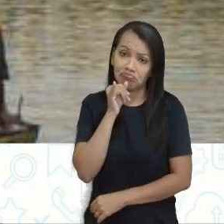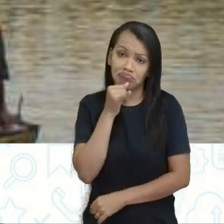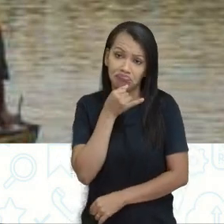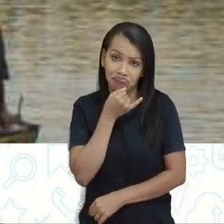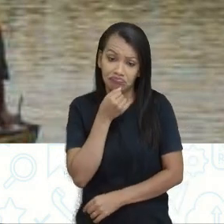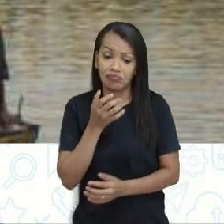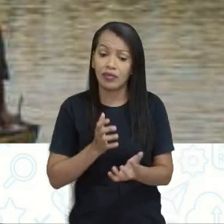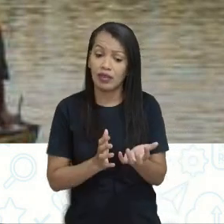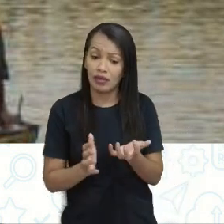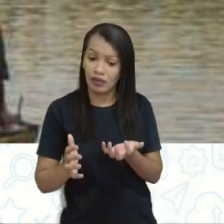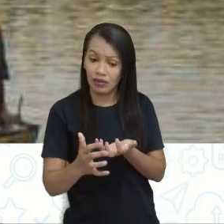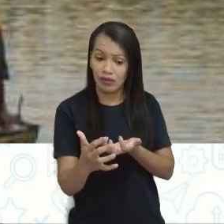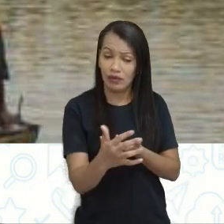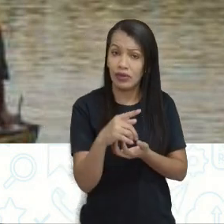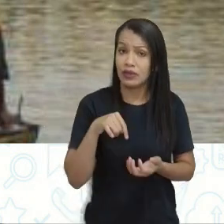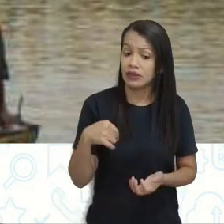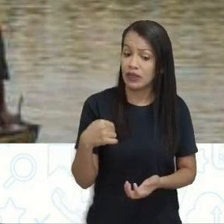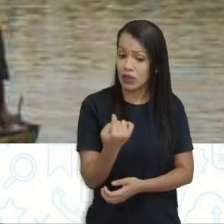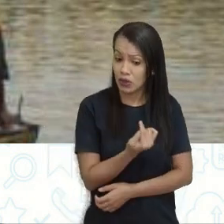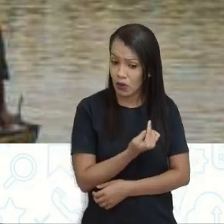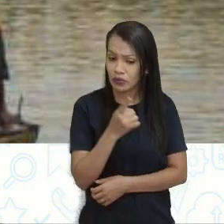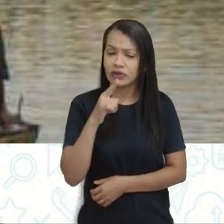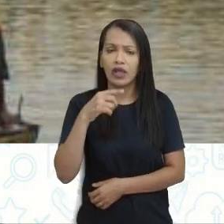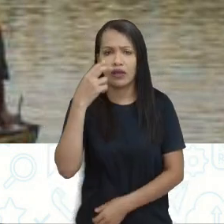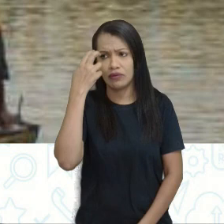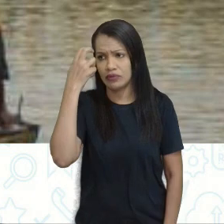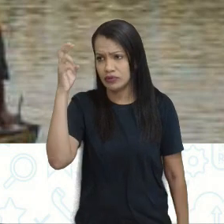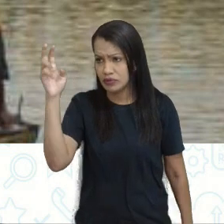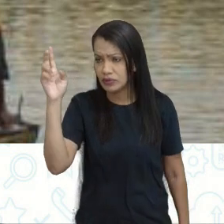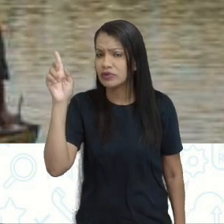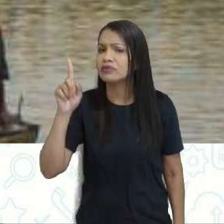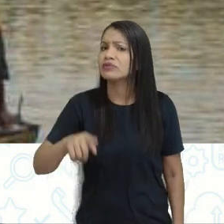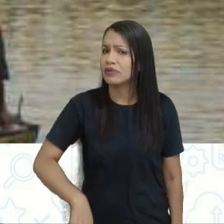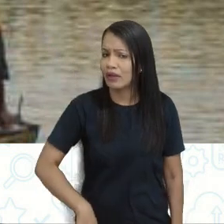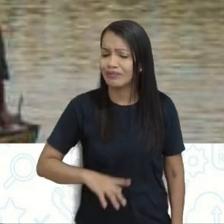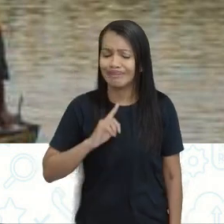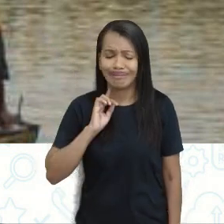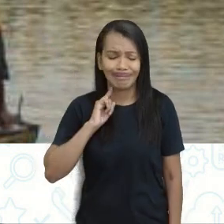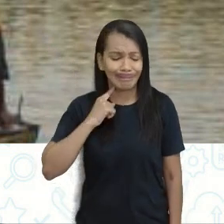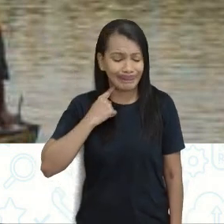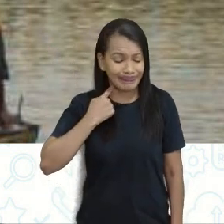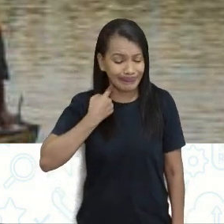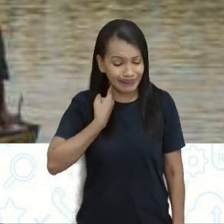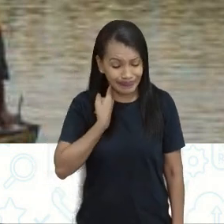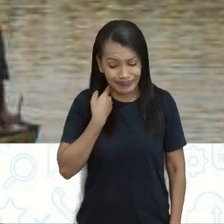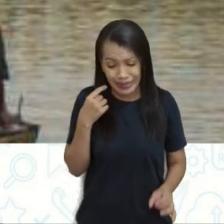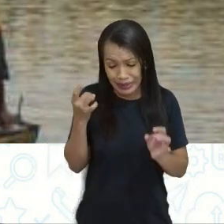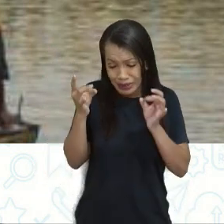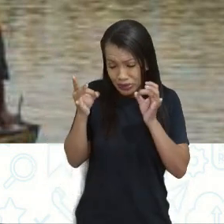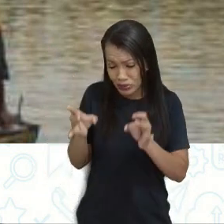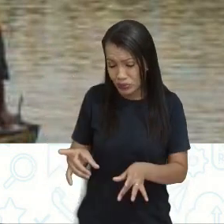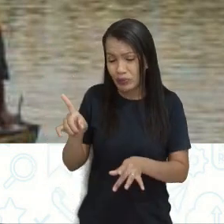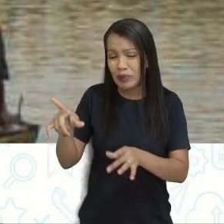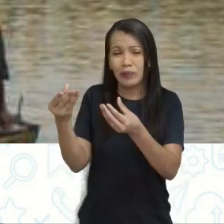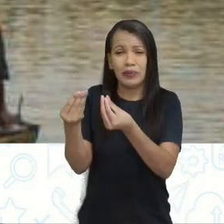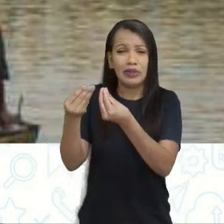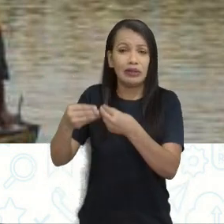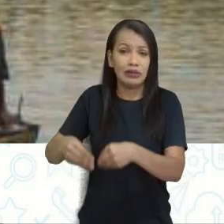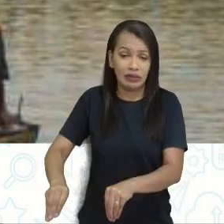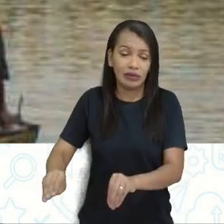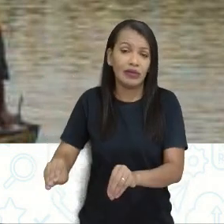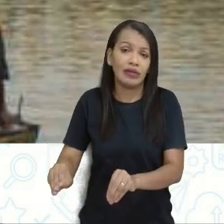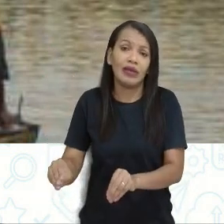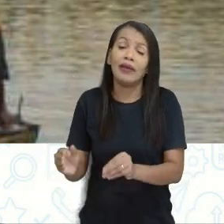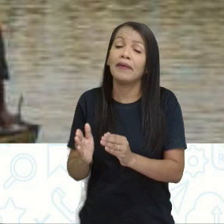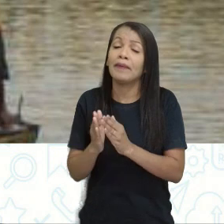esse rio, que é símbolo da nossa cultura, ele está bem poluído, né? Bem prejudicado e ele pede